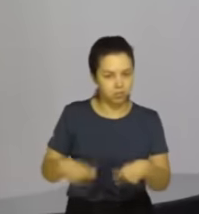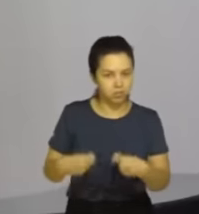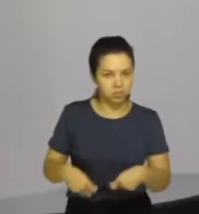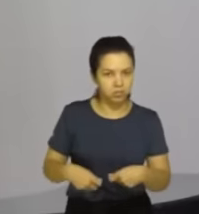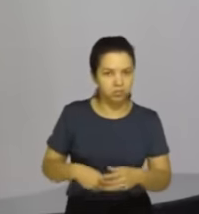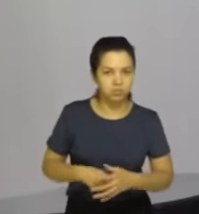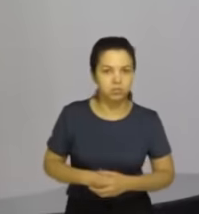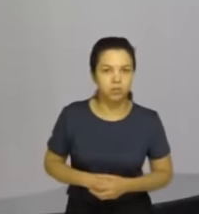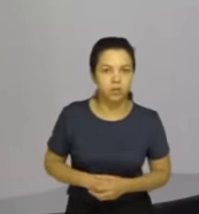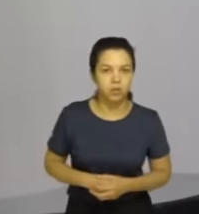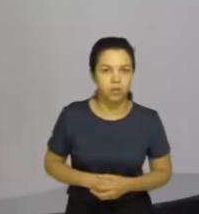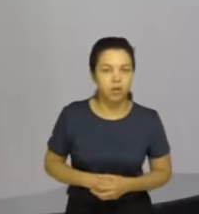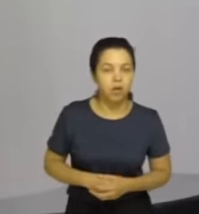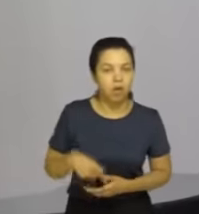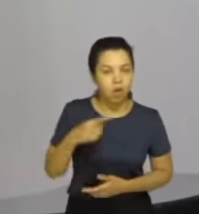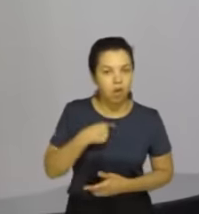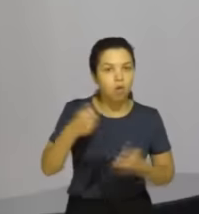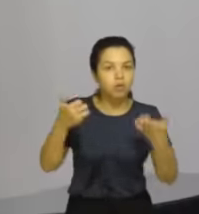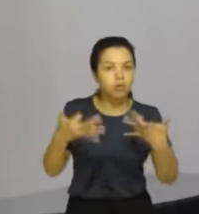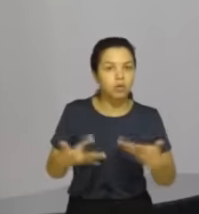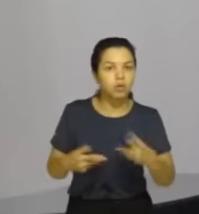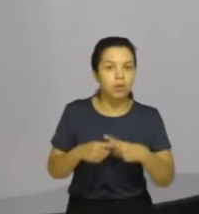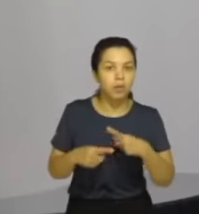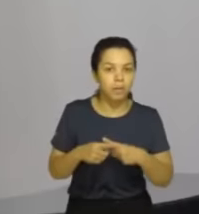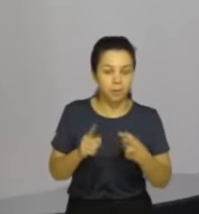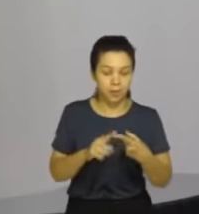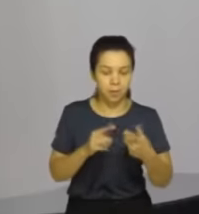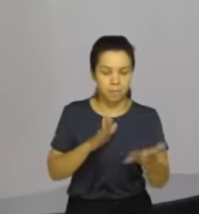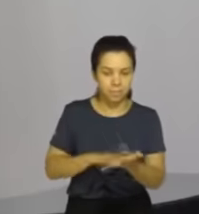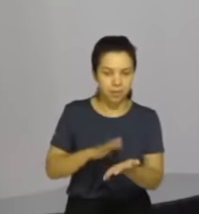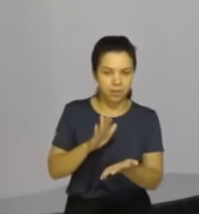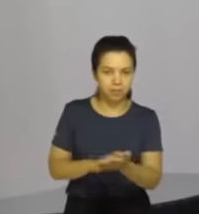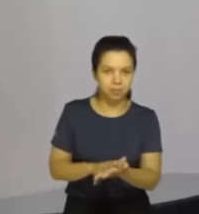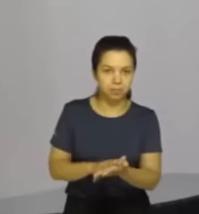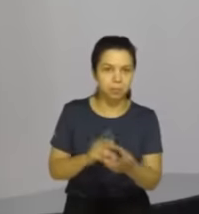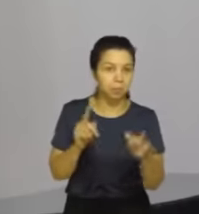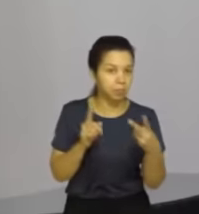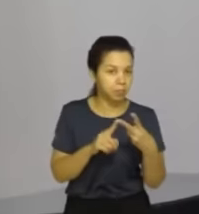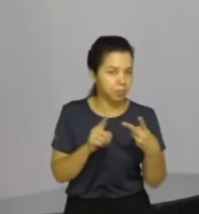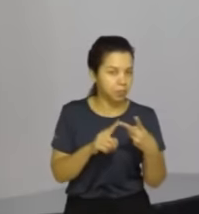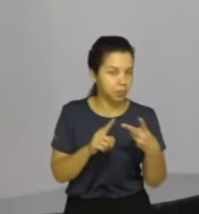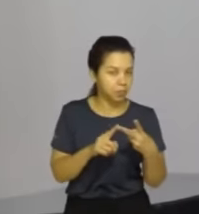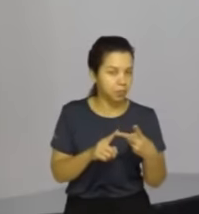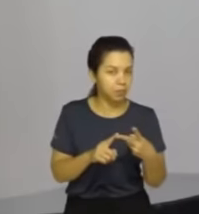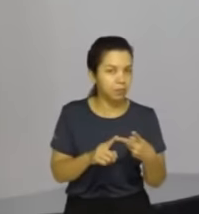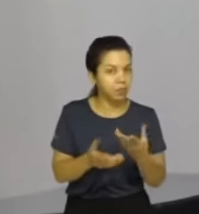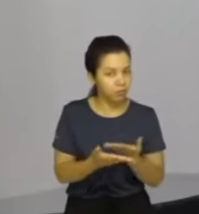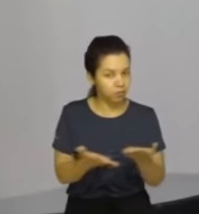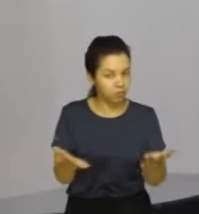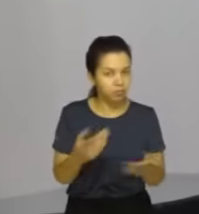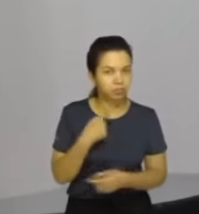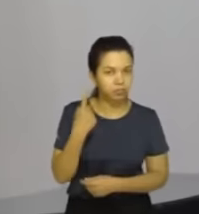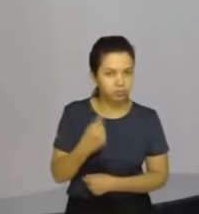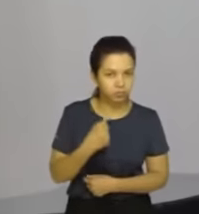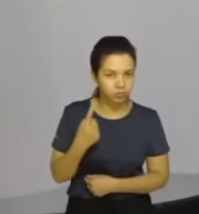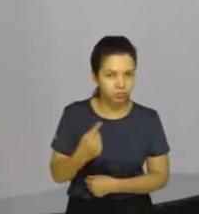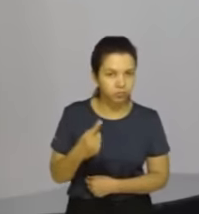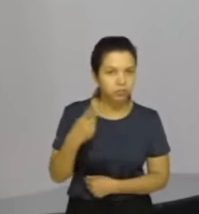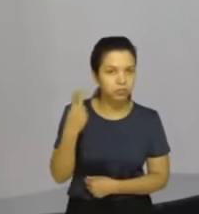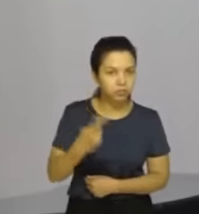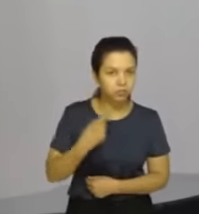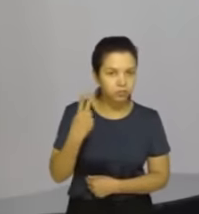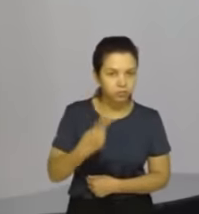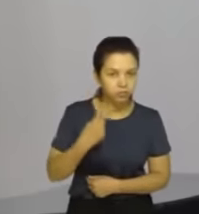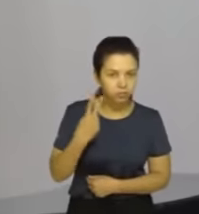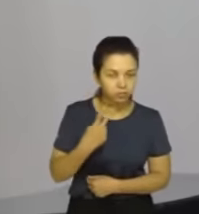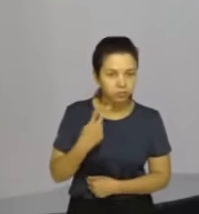isso? Primeiro, para parabenizar essa decisão, essa sentença. E segundo, porque os senhores deputados, os vereadores,